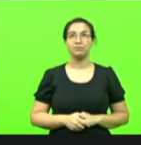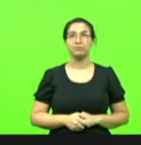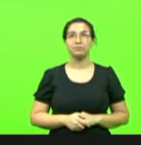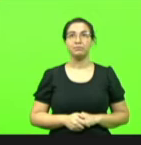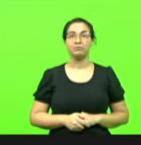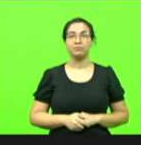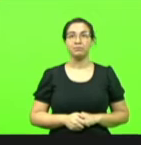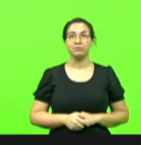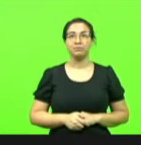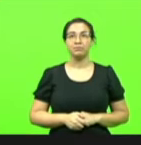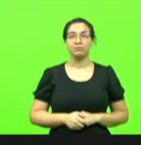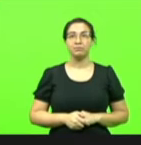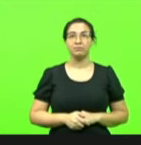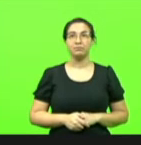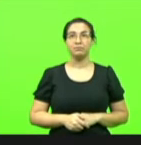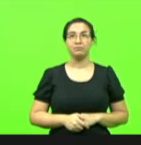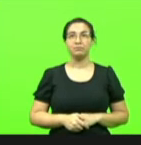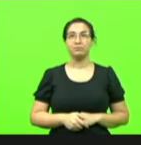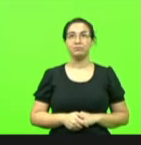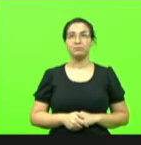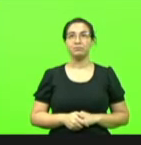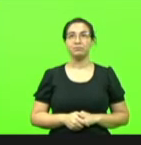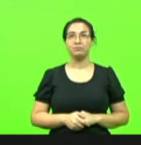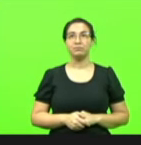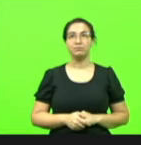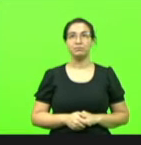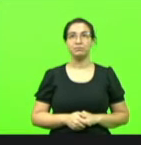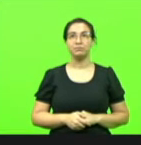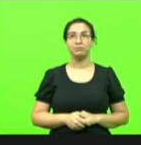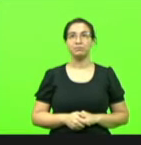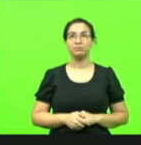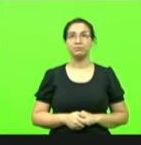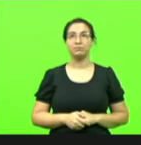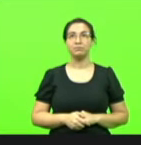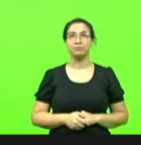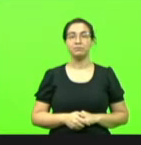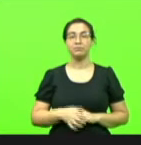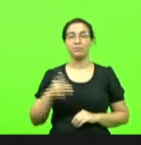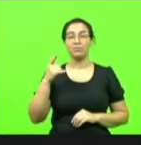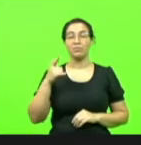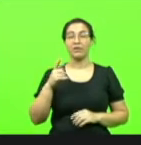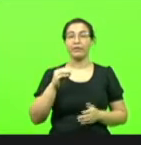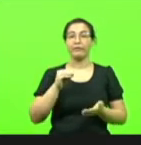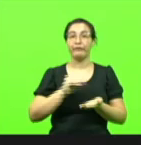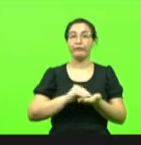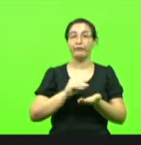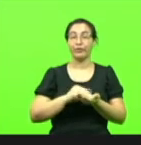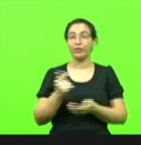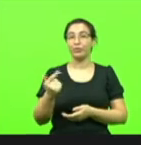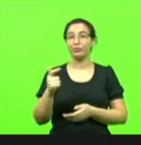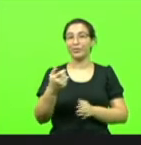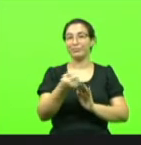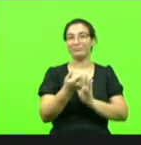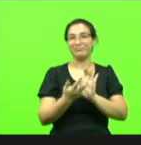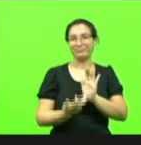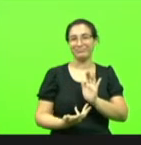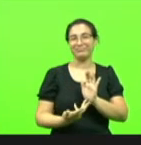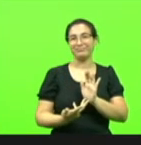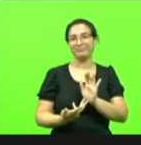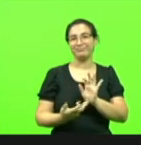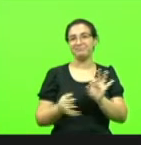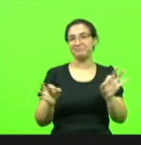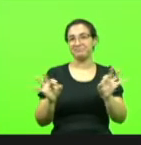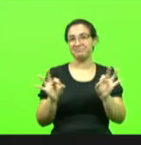E aí você fica para a próxima na ausência do relator nós vamos